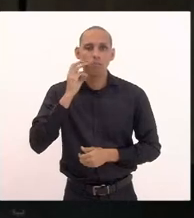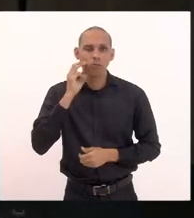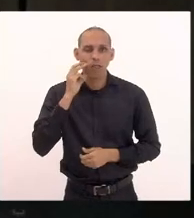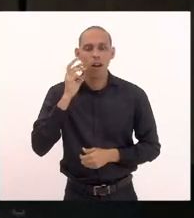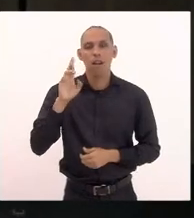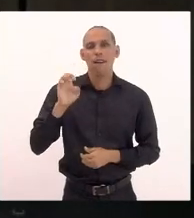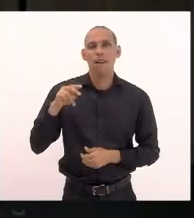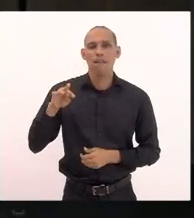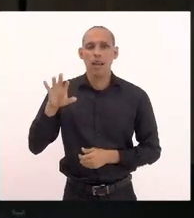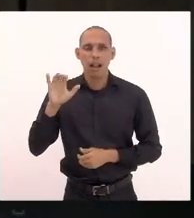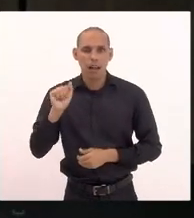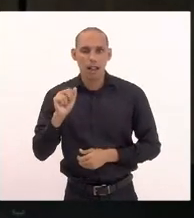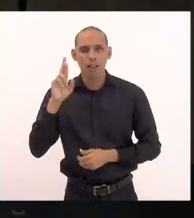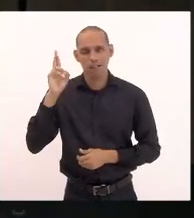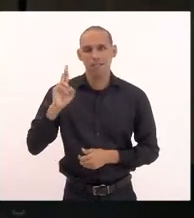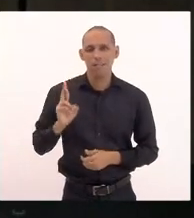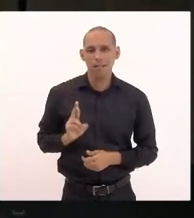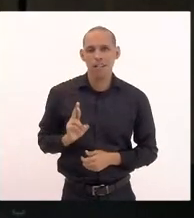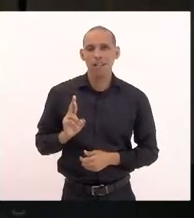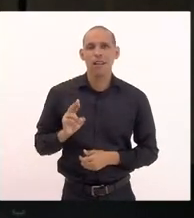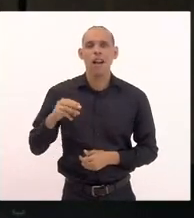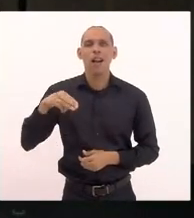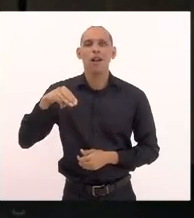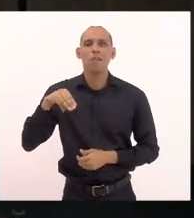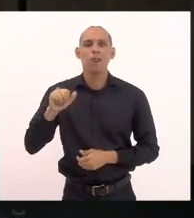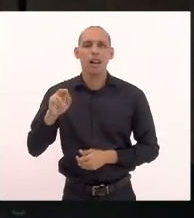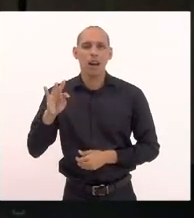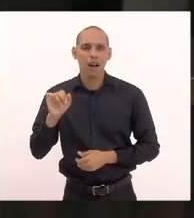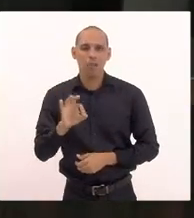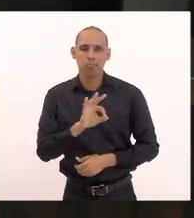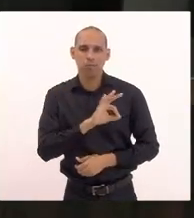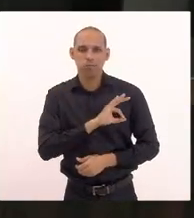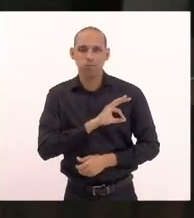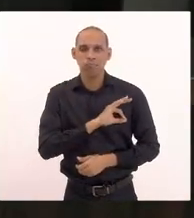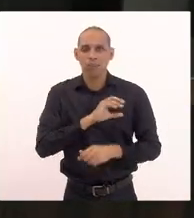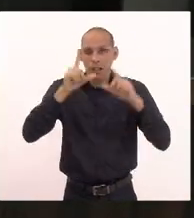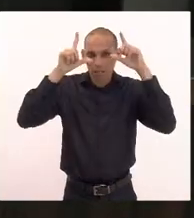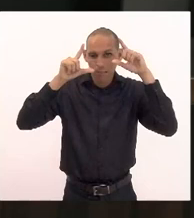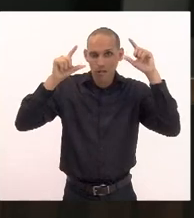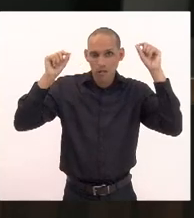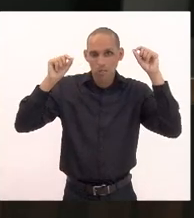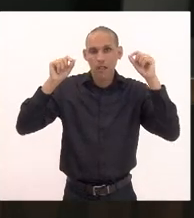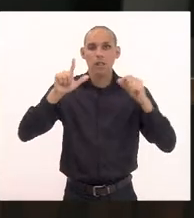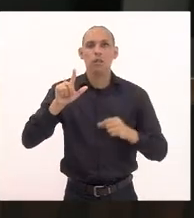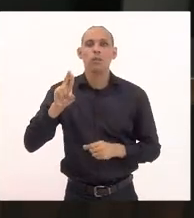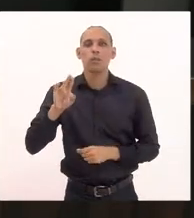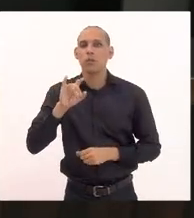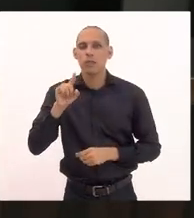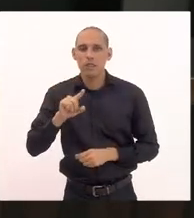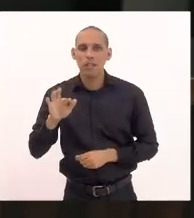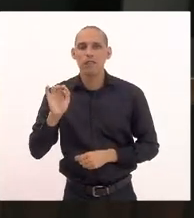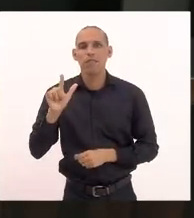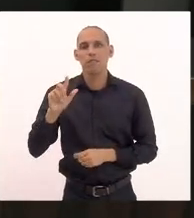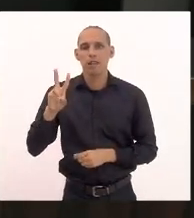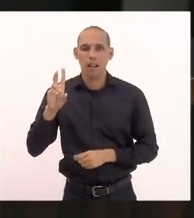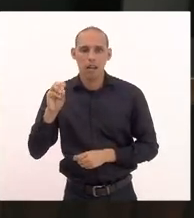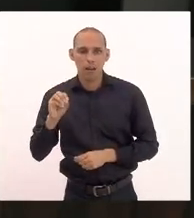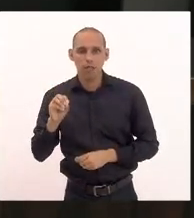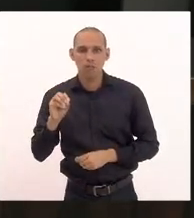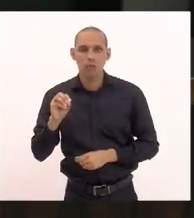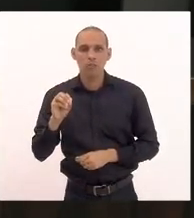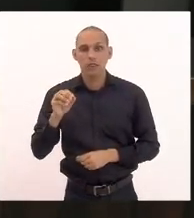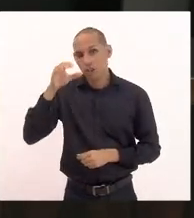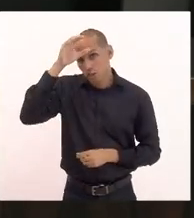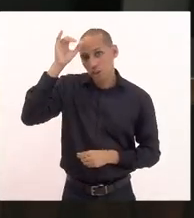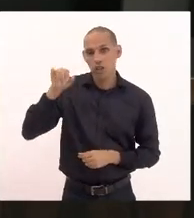Renata, deputada Marta, deputada Enfermeira, deputado Luiz Paulo, deputado Flávio Serafim, deputada Tia